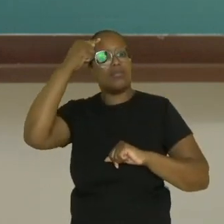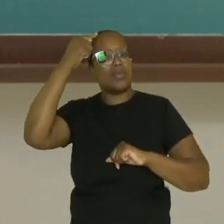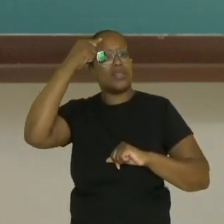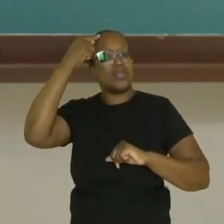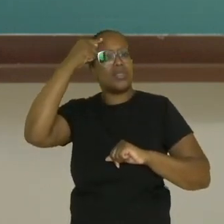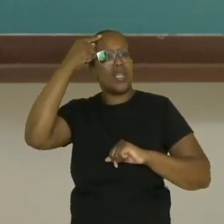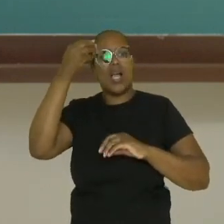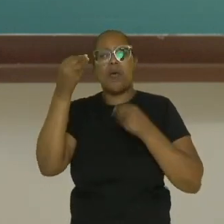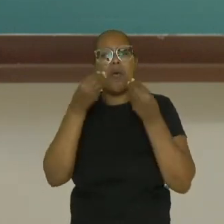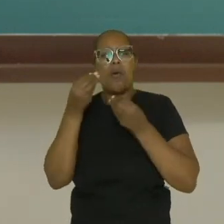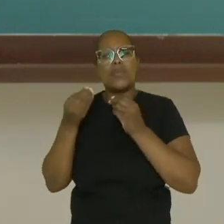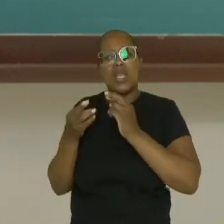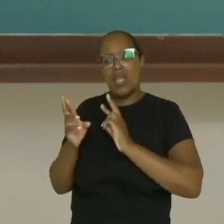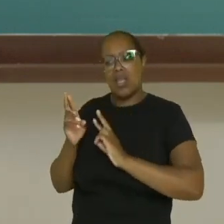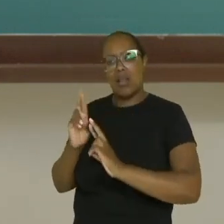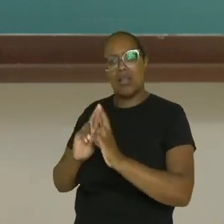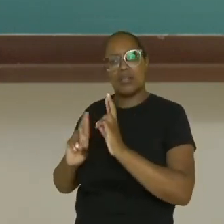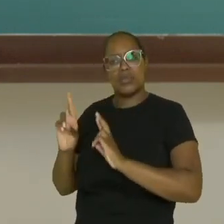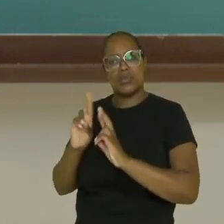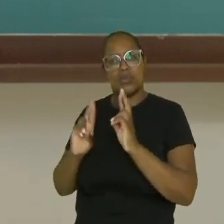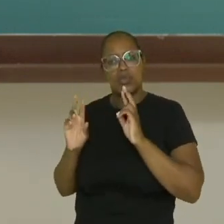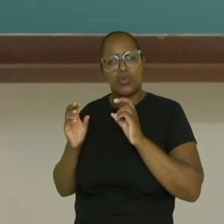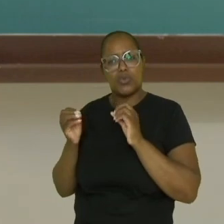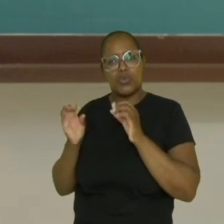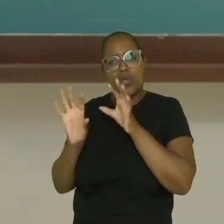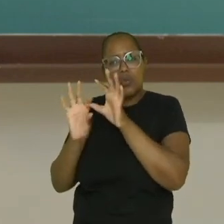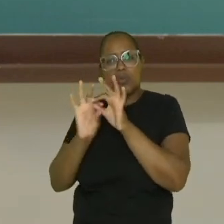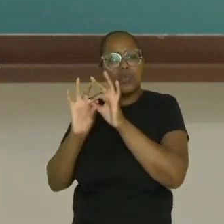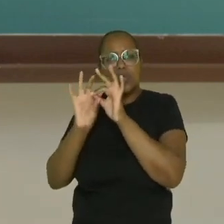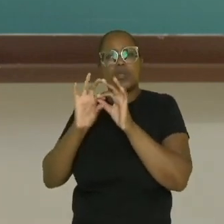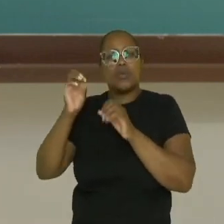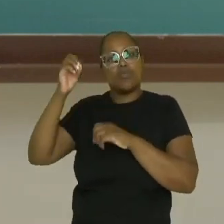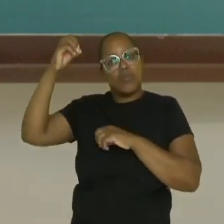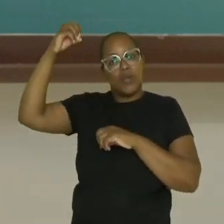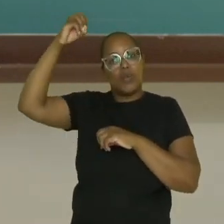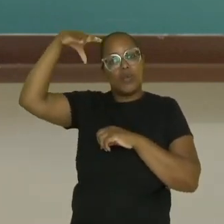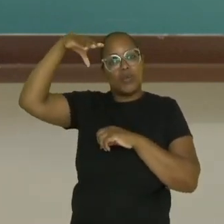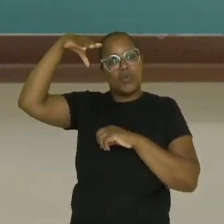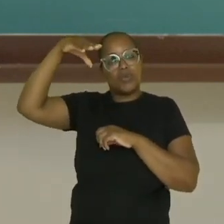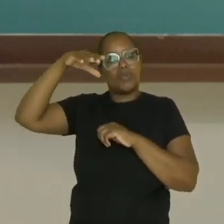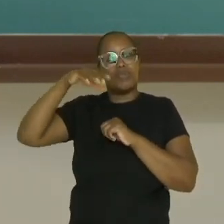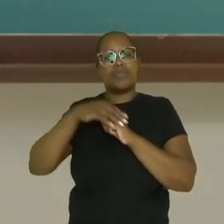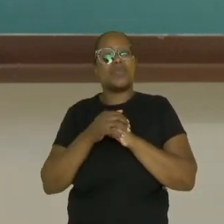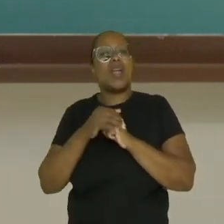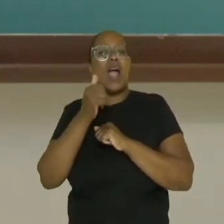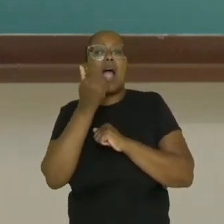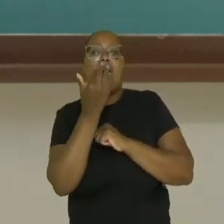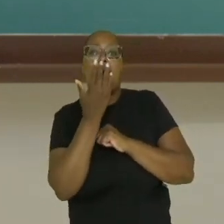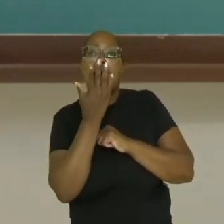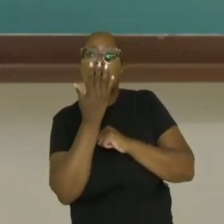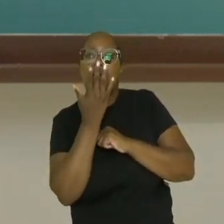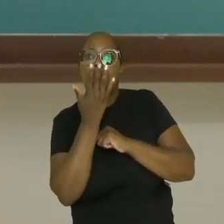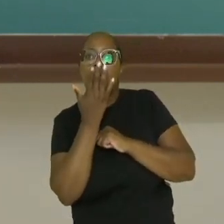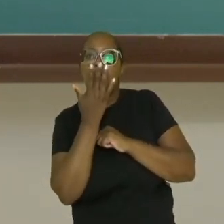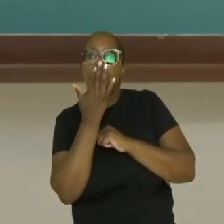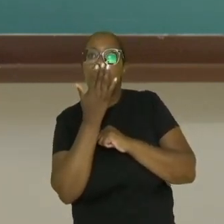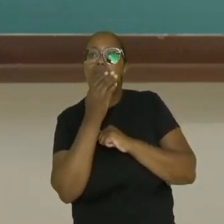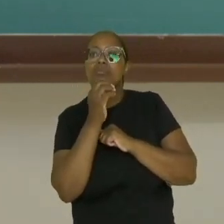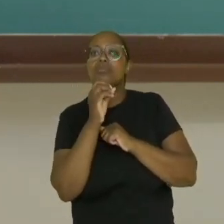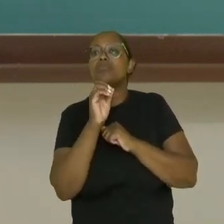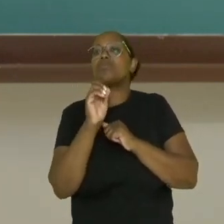estabelecer relações do jogo de luzes e aí pensar, será que a cor pigmento